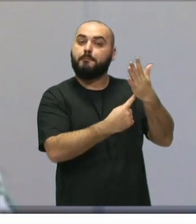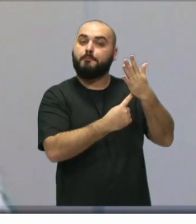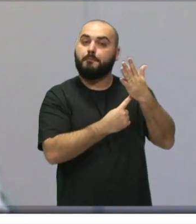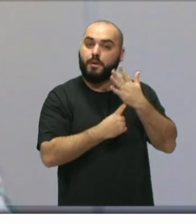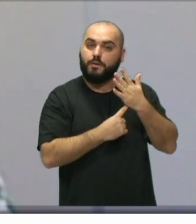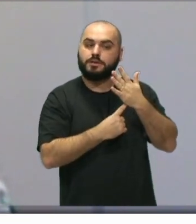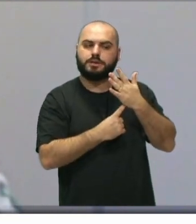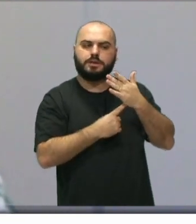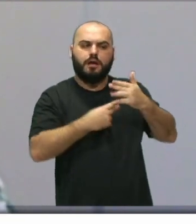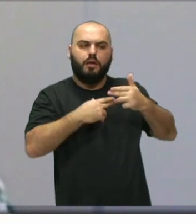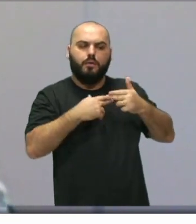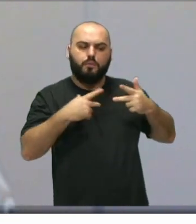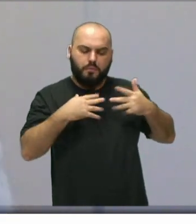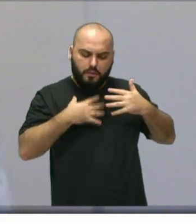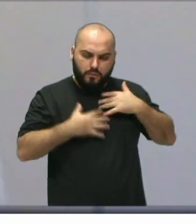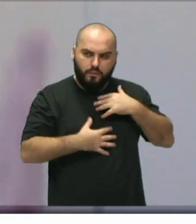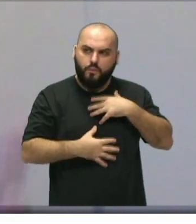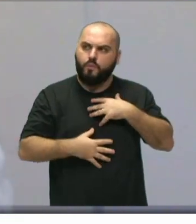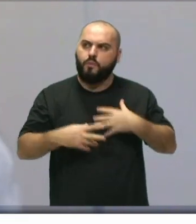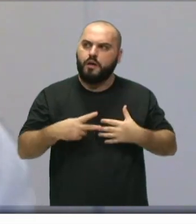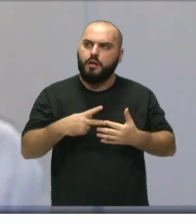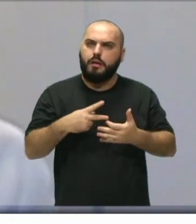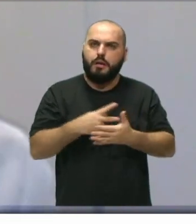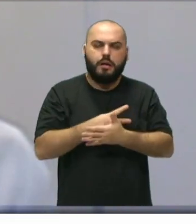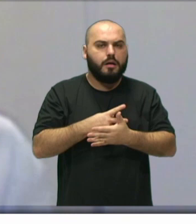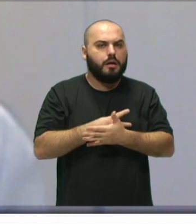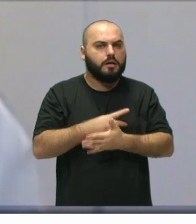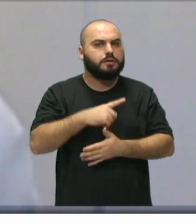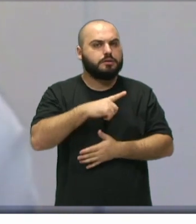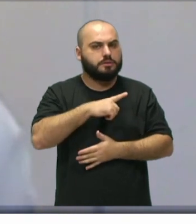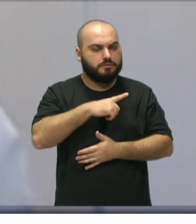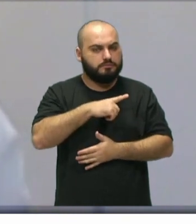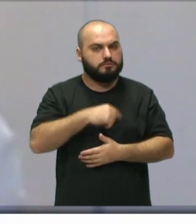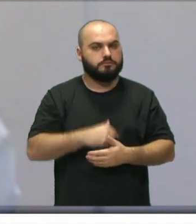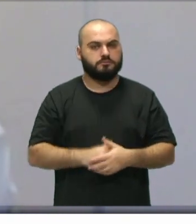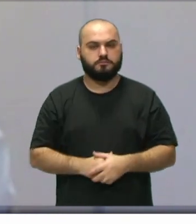que algo não está caminhando bem no meu corpo.